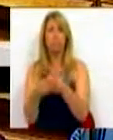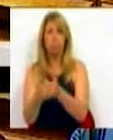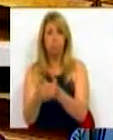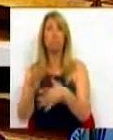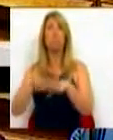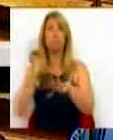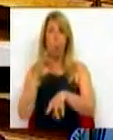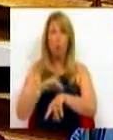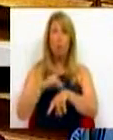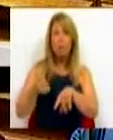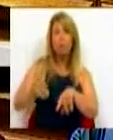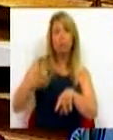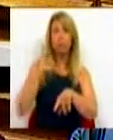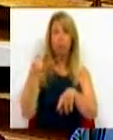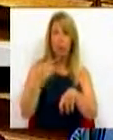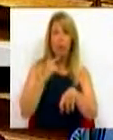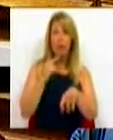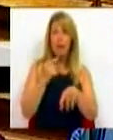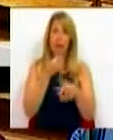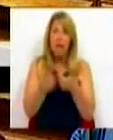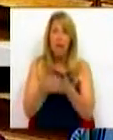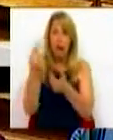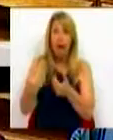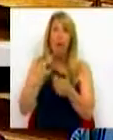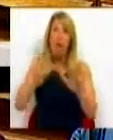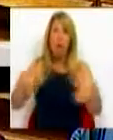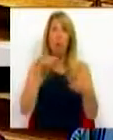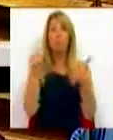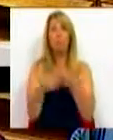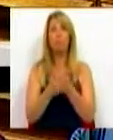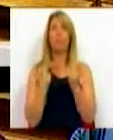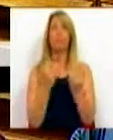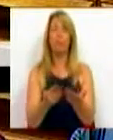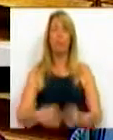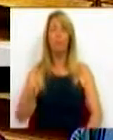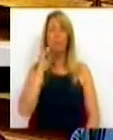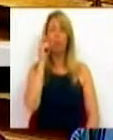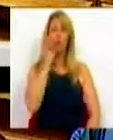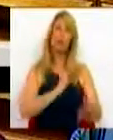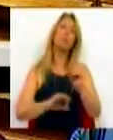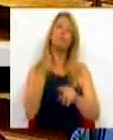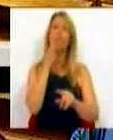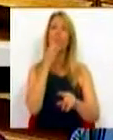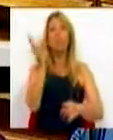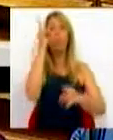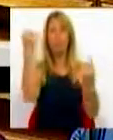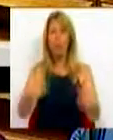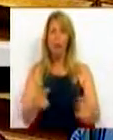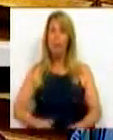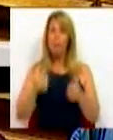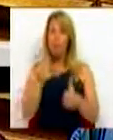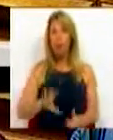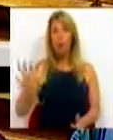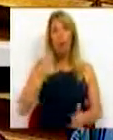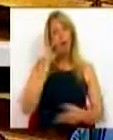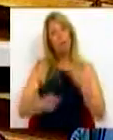idade sénior podem provocar. Senhoras e senhores deputados, haverá melhor modo de avaliar a